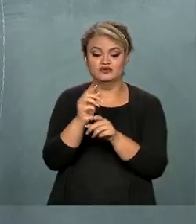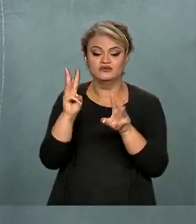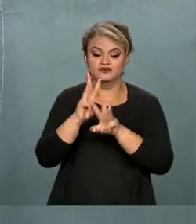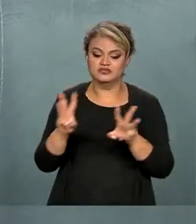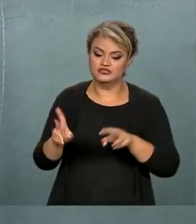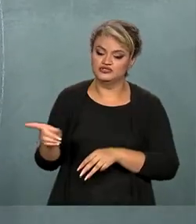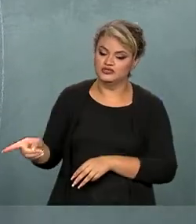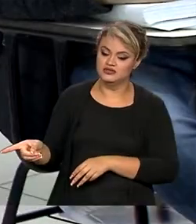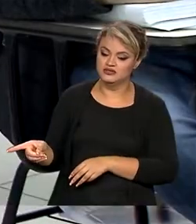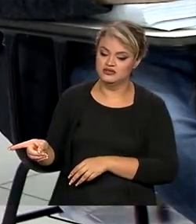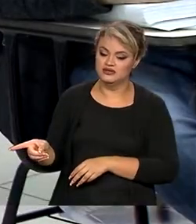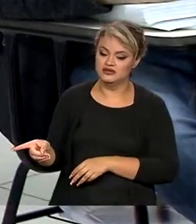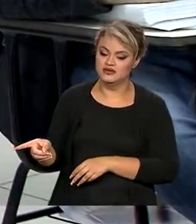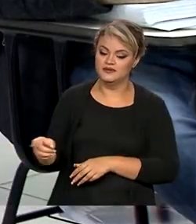gov.br/me